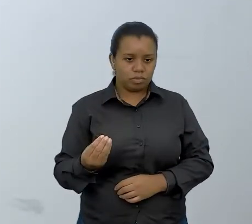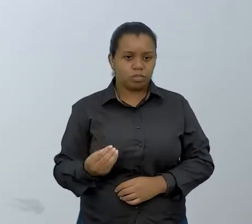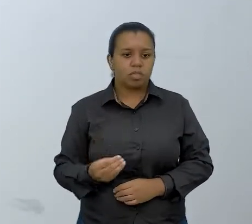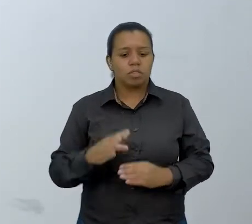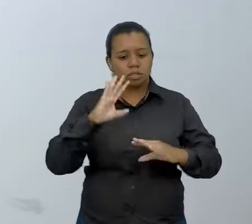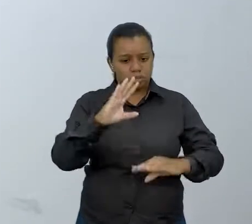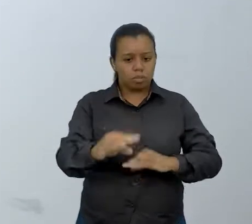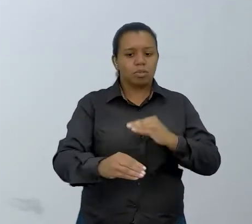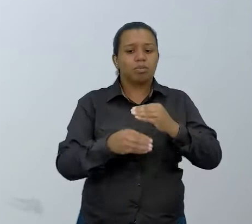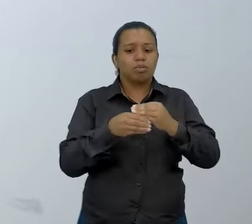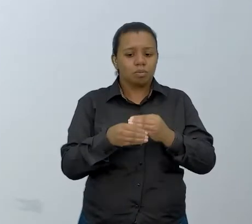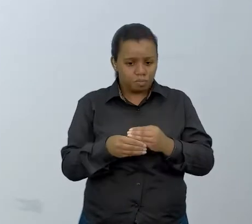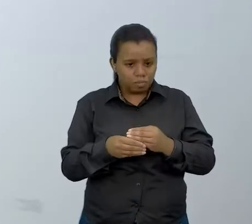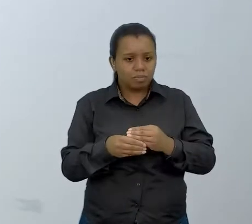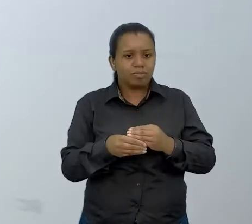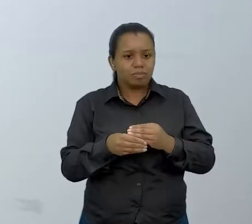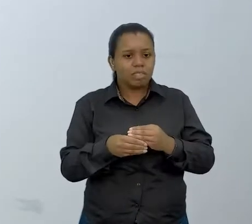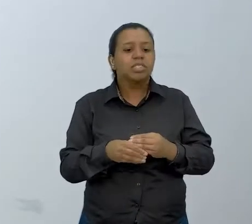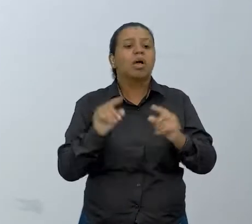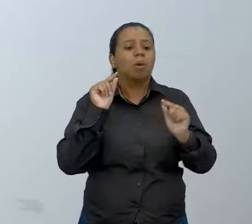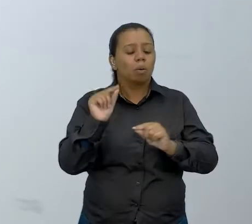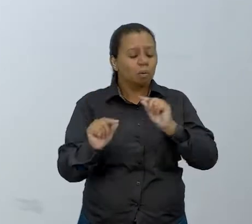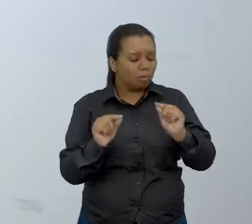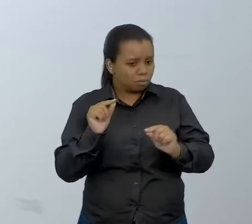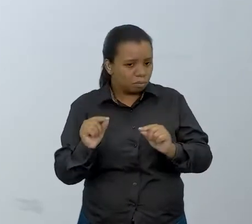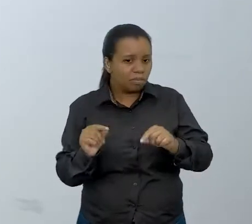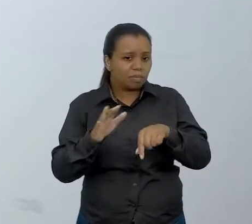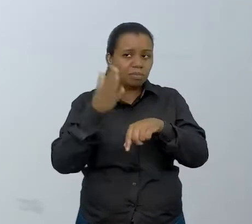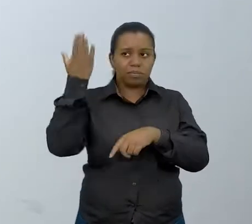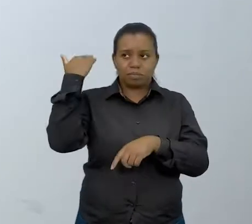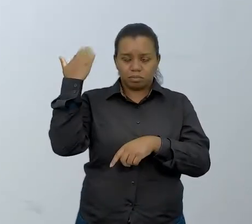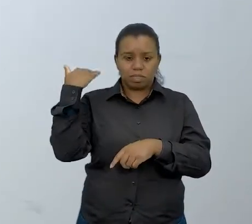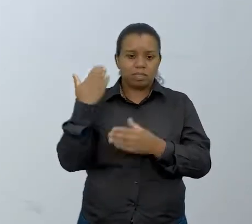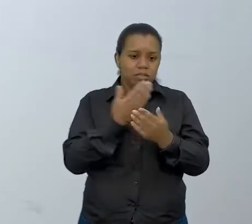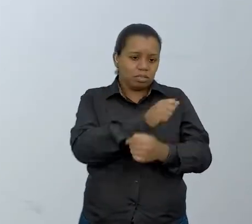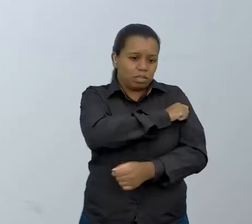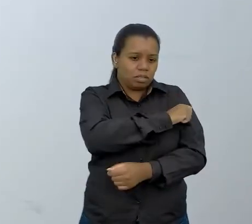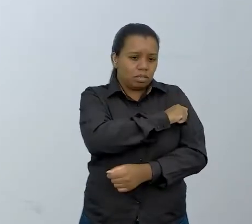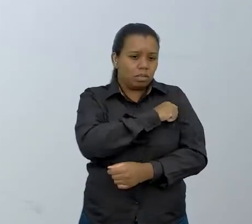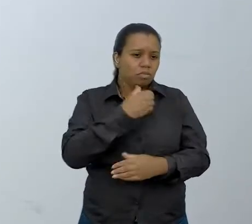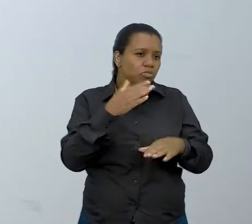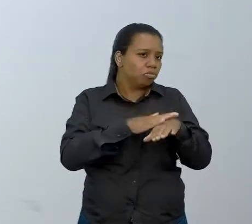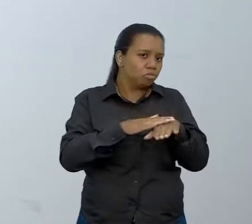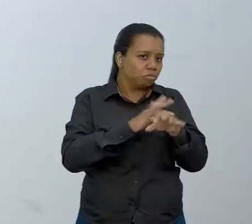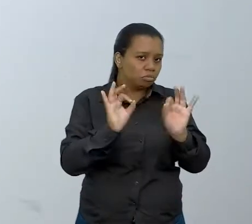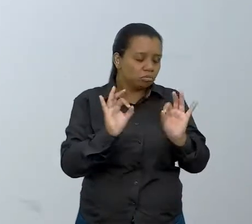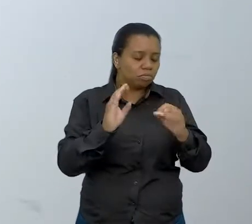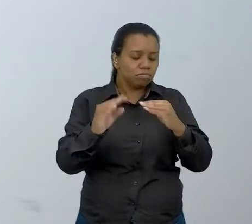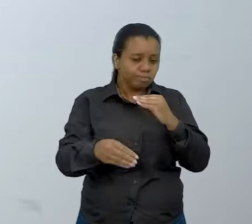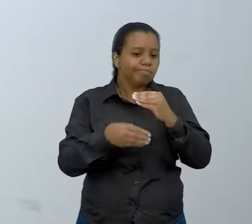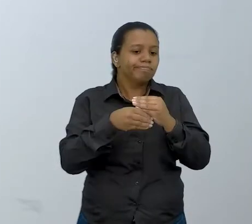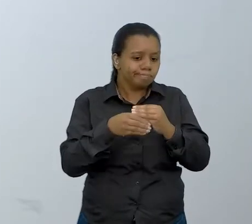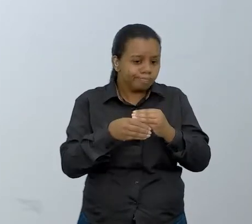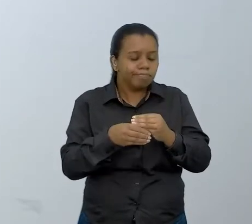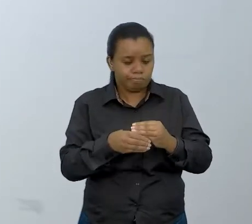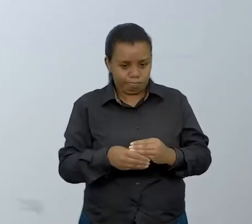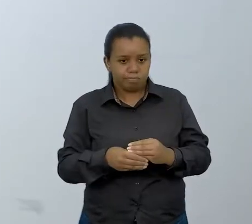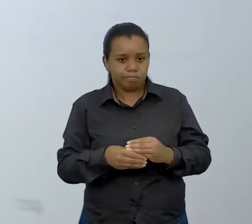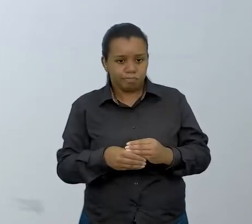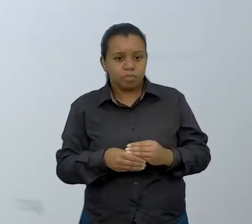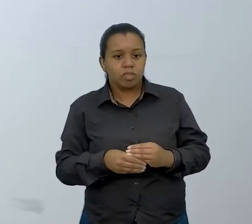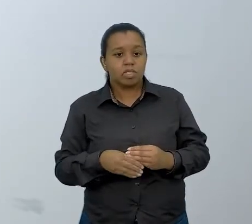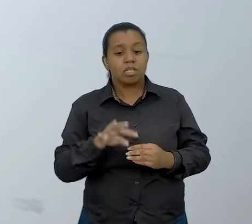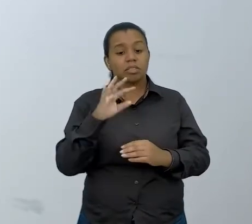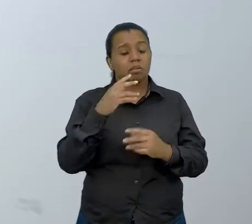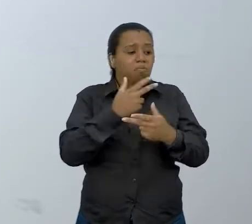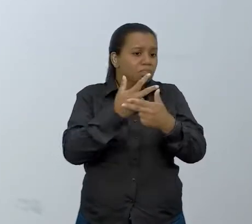que a gente não comentou especificamente na aula que a gente falou sobre isso, que é o quê? Quando a gente vai analisar certos fenômenos,